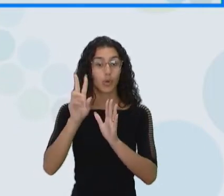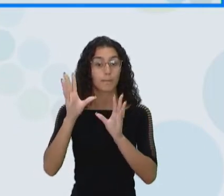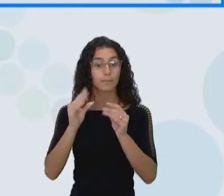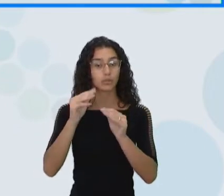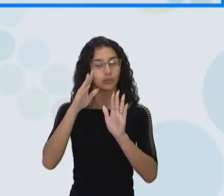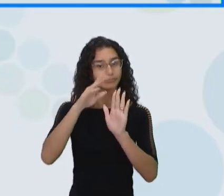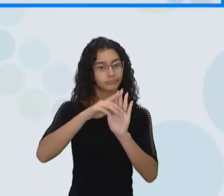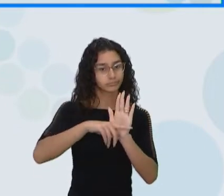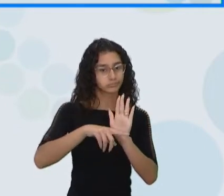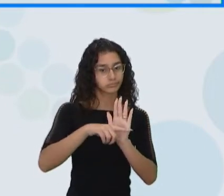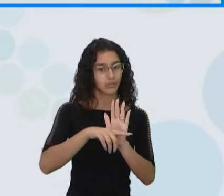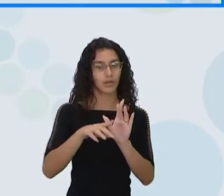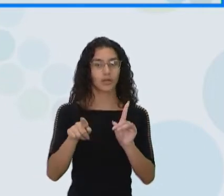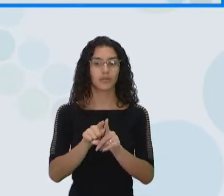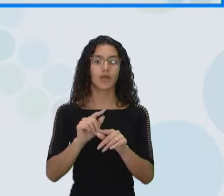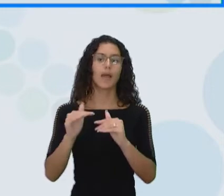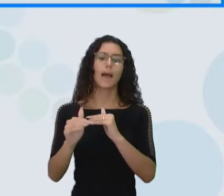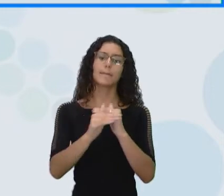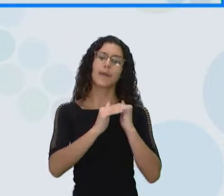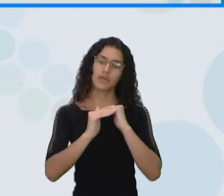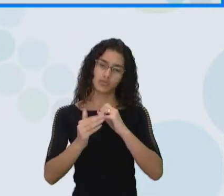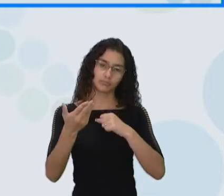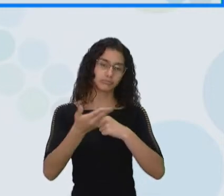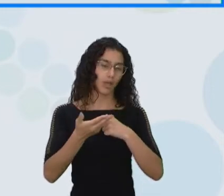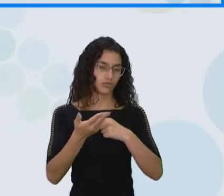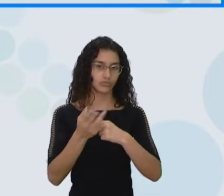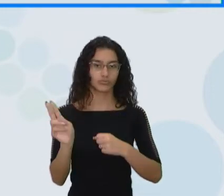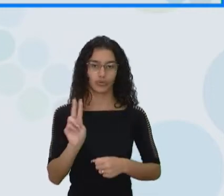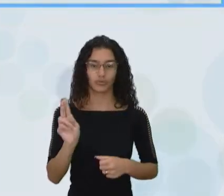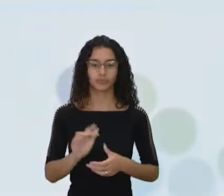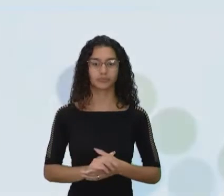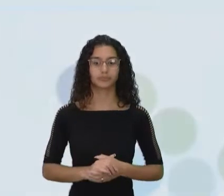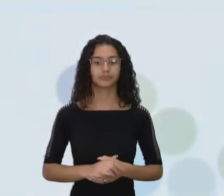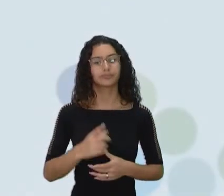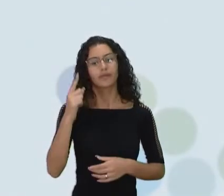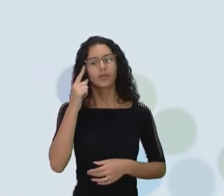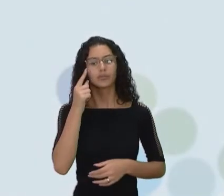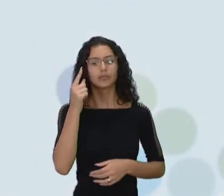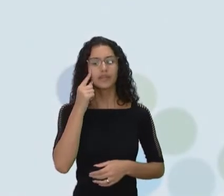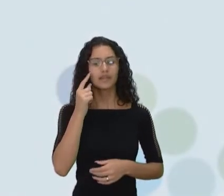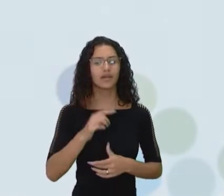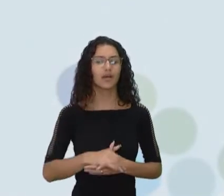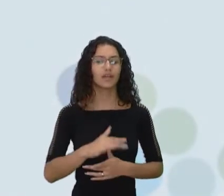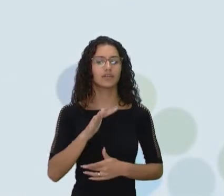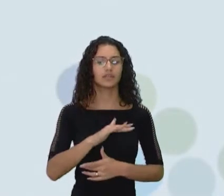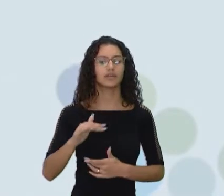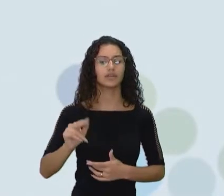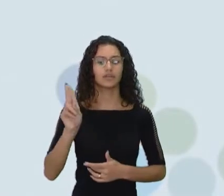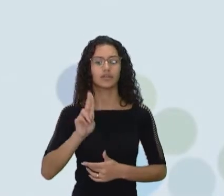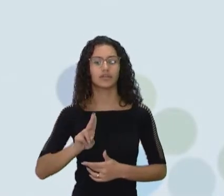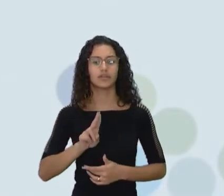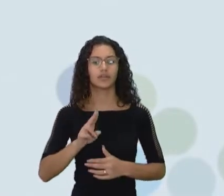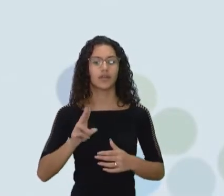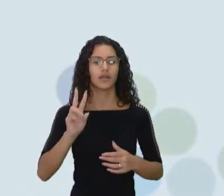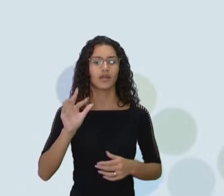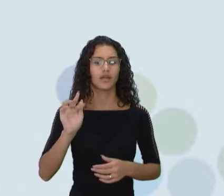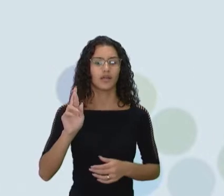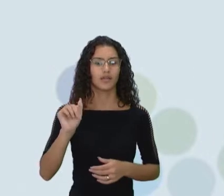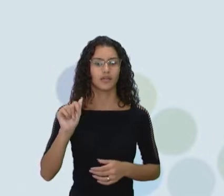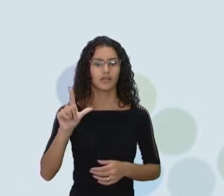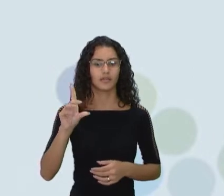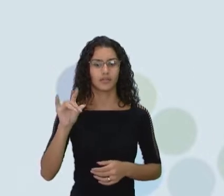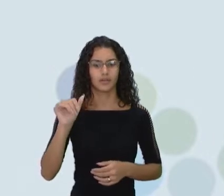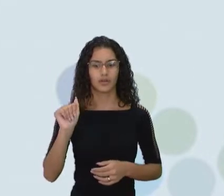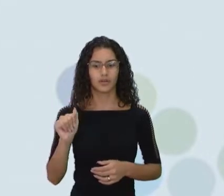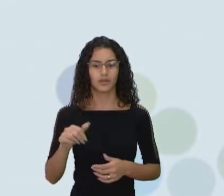muito baixos também. Igual não a peguei. Média dos valores. Peguei a média dos valores. Então vamos lá. Pensando numa criança aí que usa fralda, quer ler pra